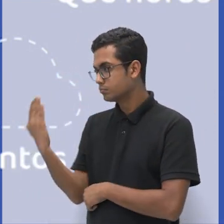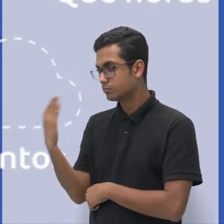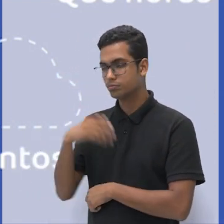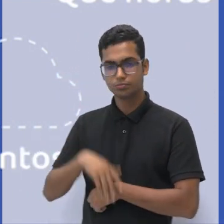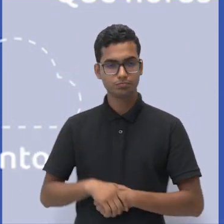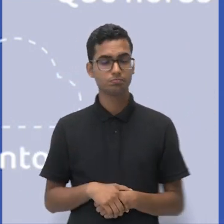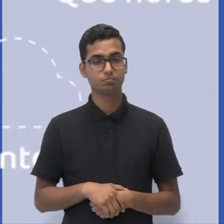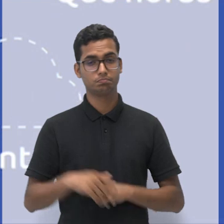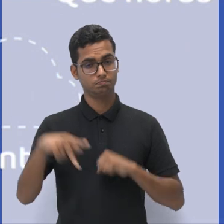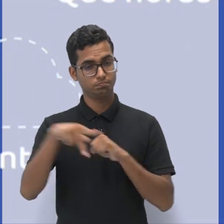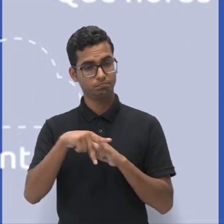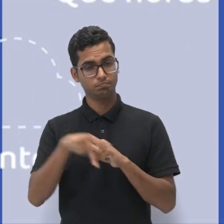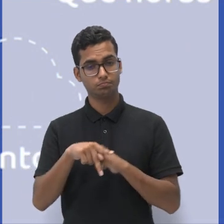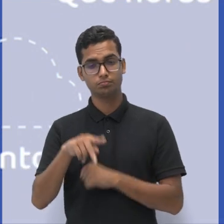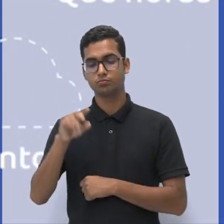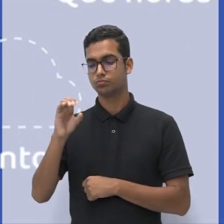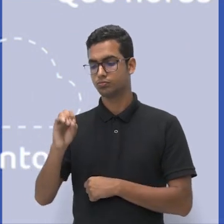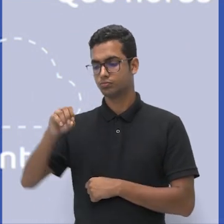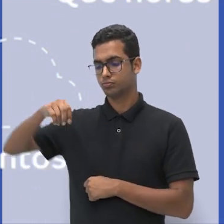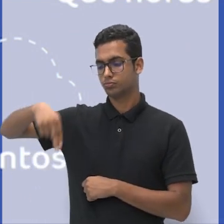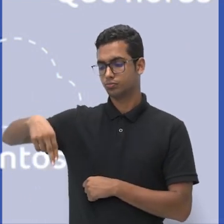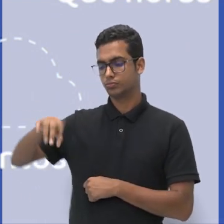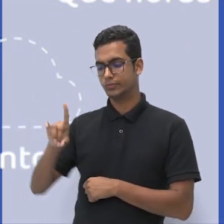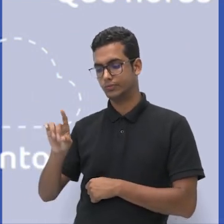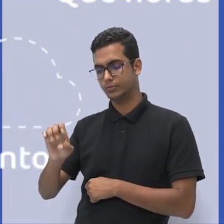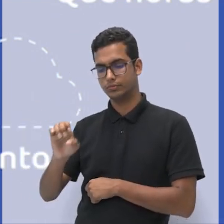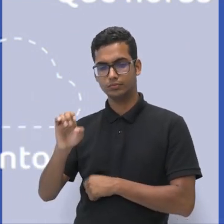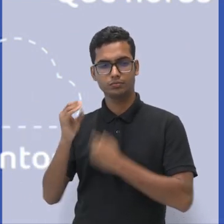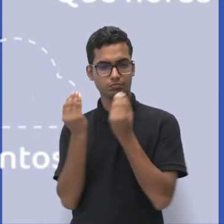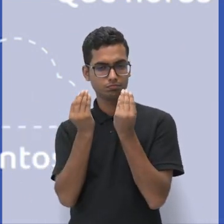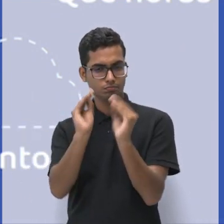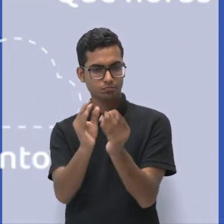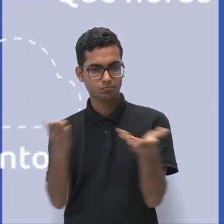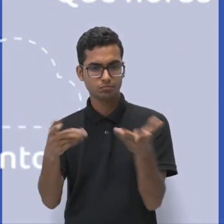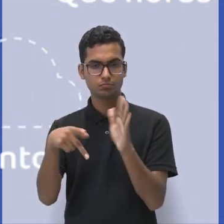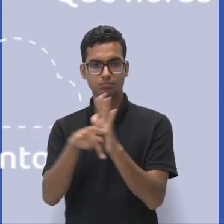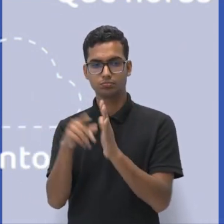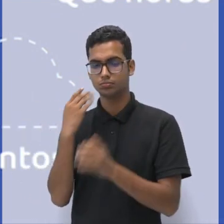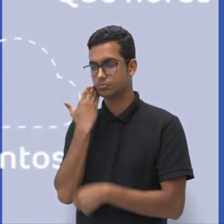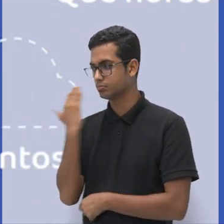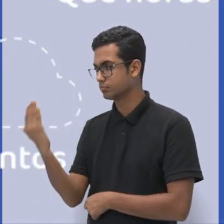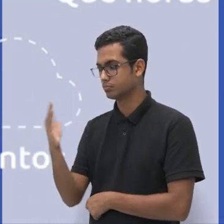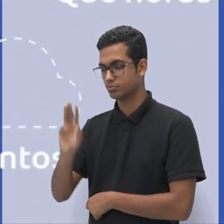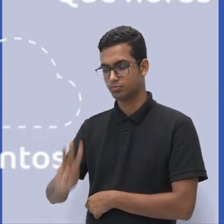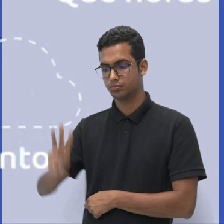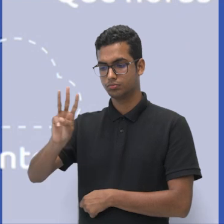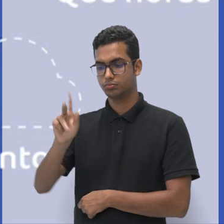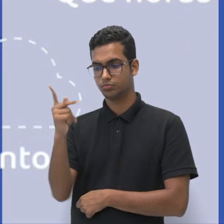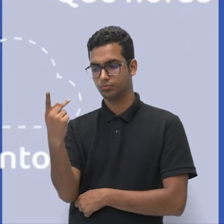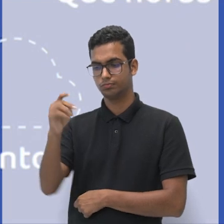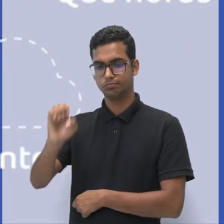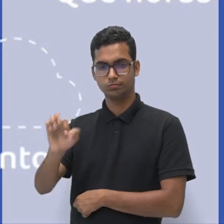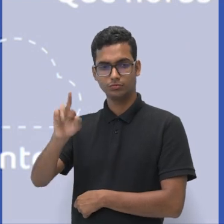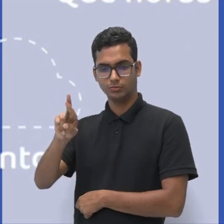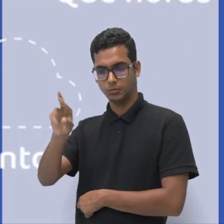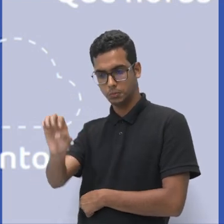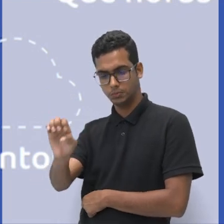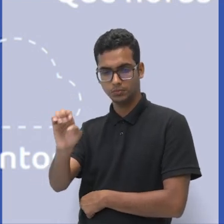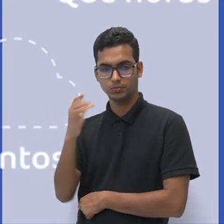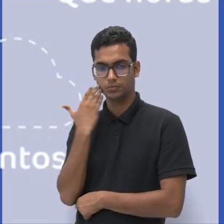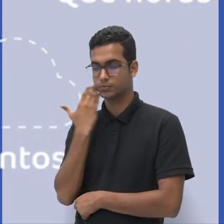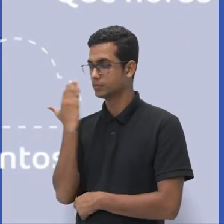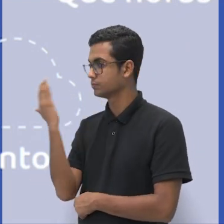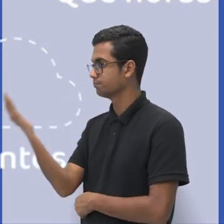já sabem qual é, que eu acabei de colocar ali na frase para vocês, né? Então, onde